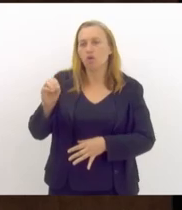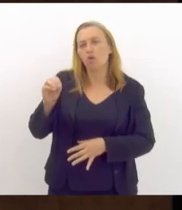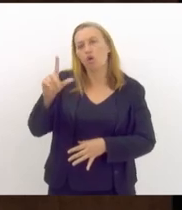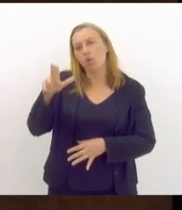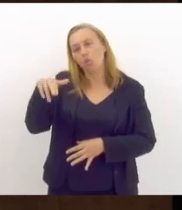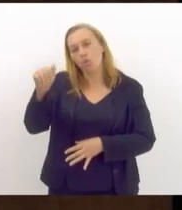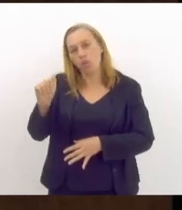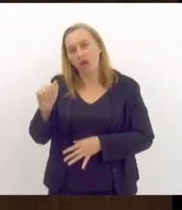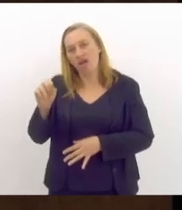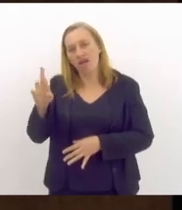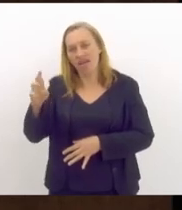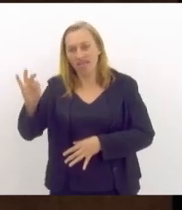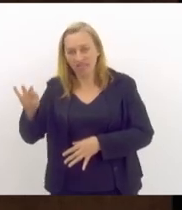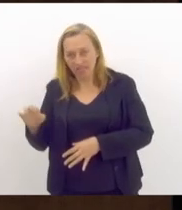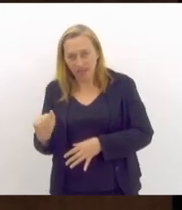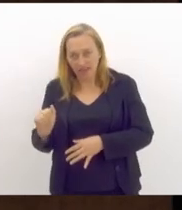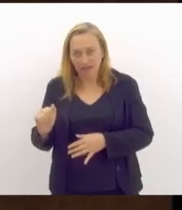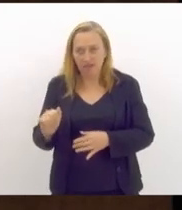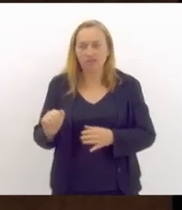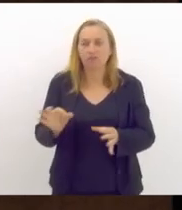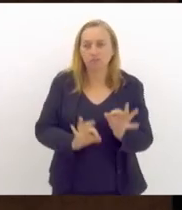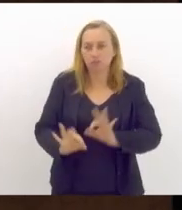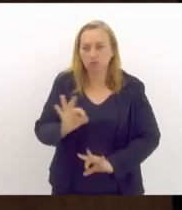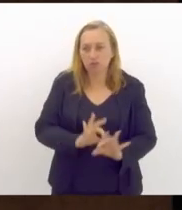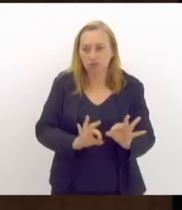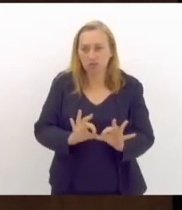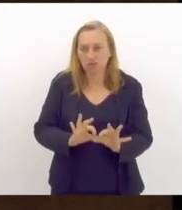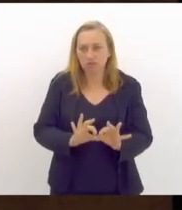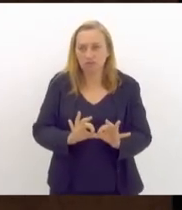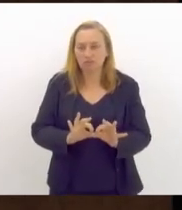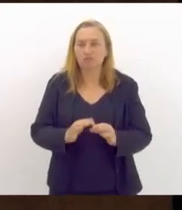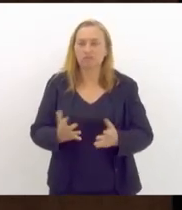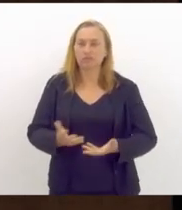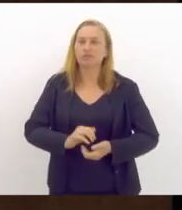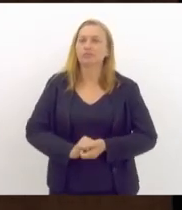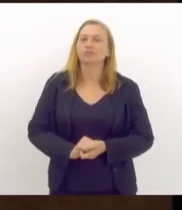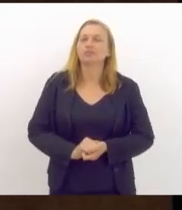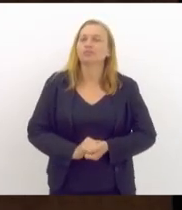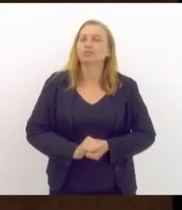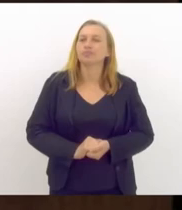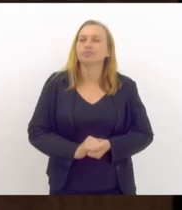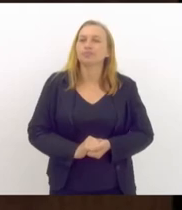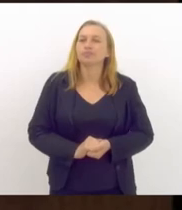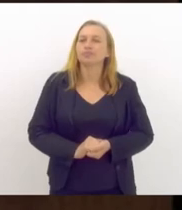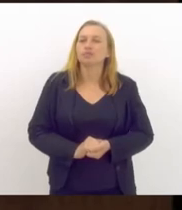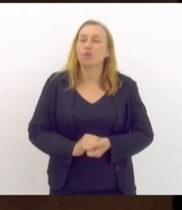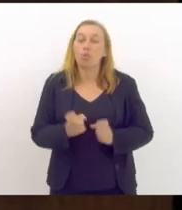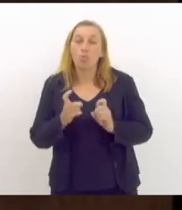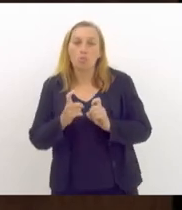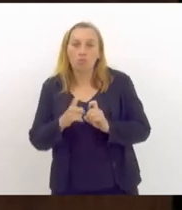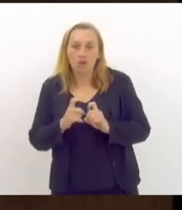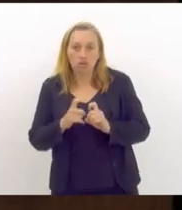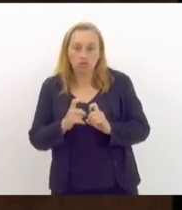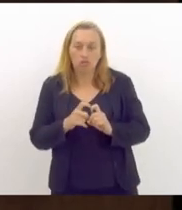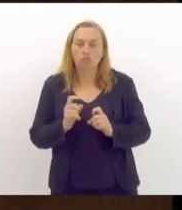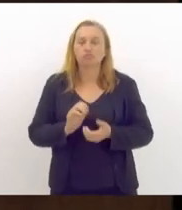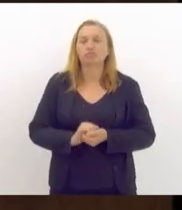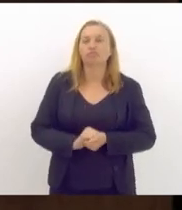a gente faz a prevenção da escoliose um médico